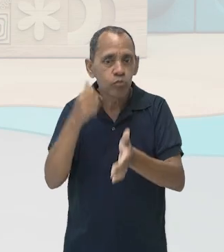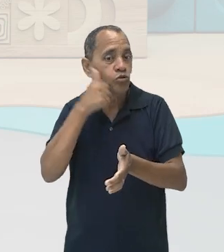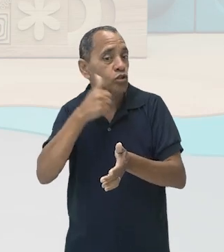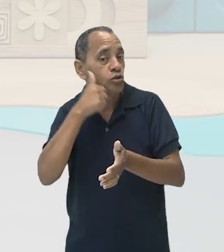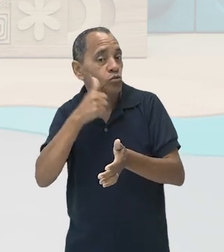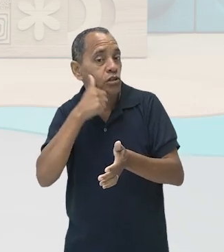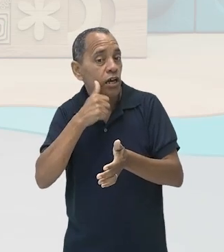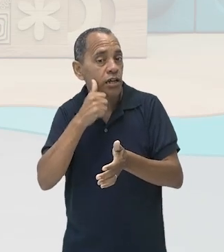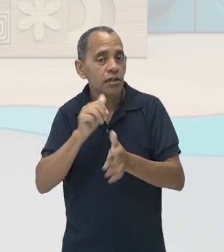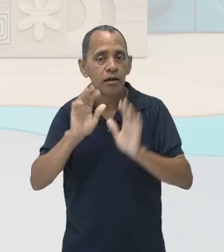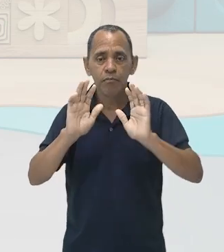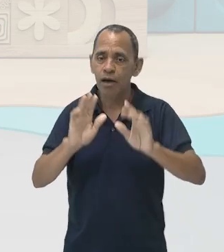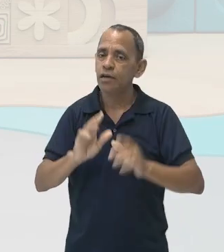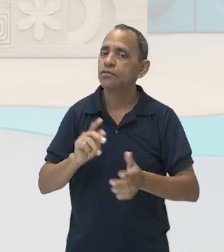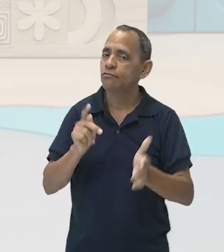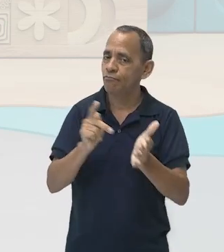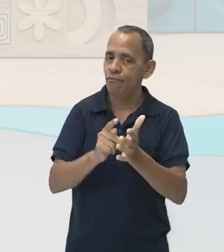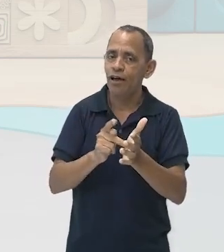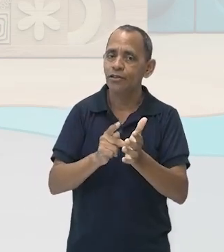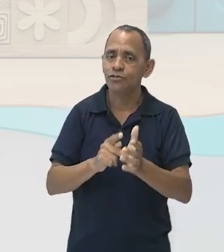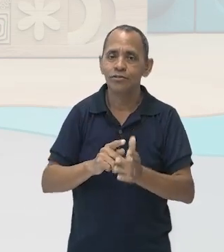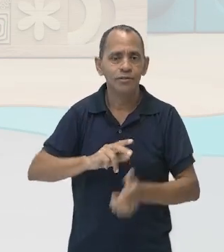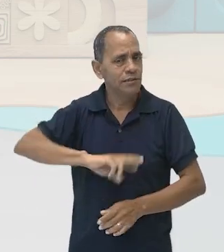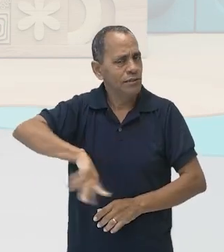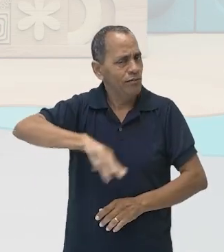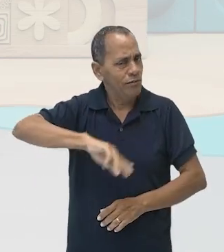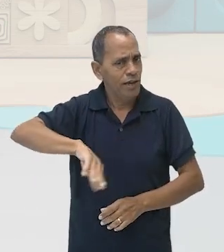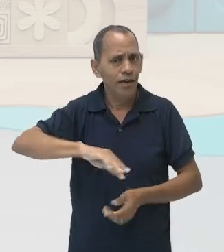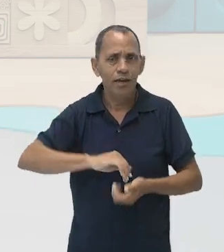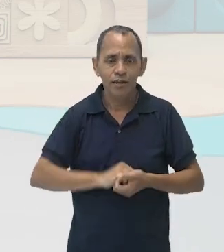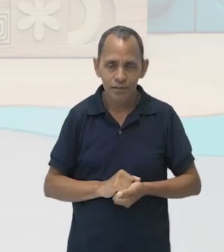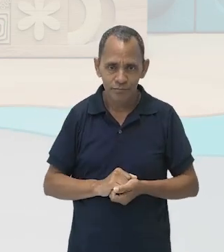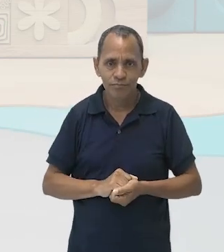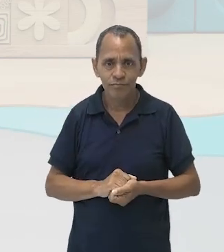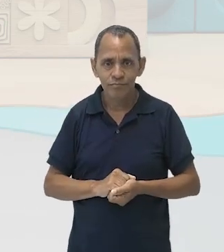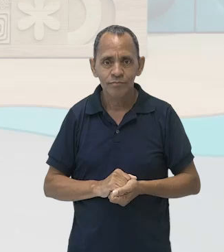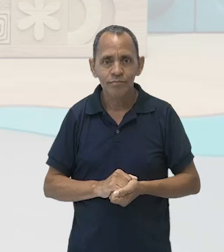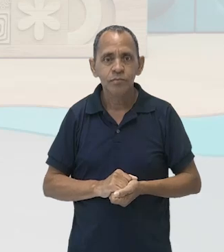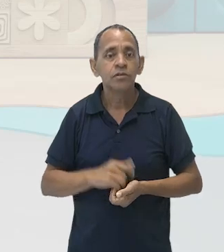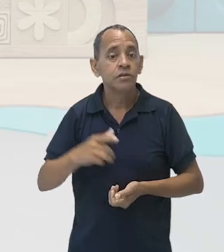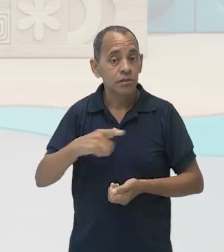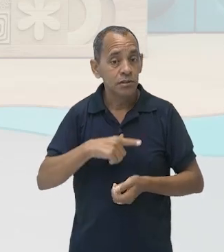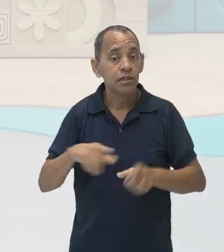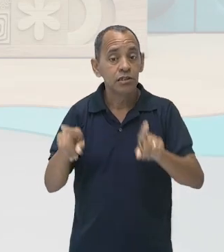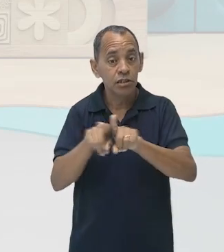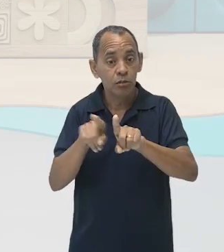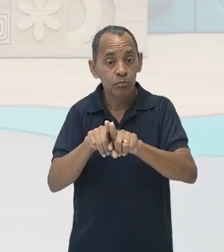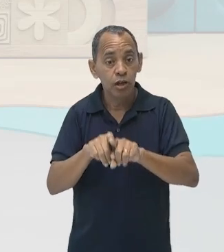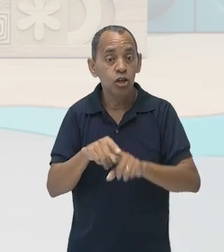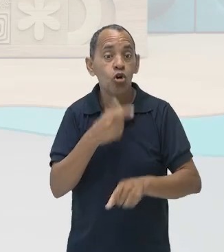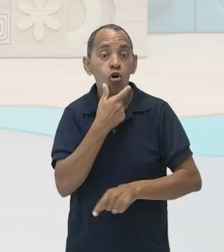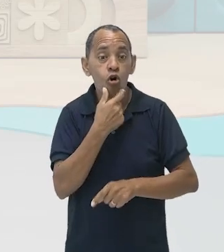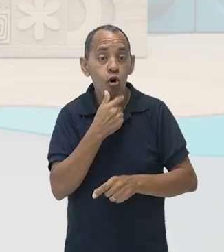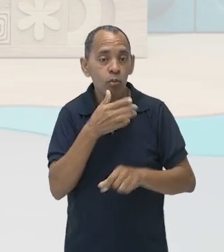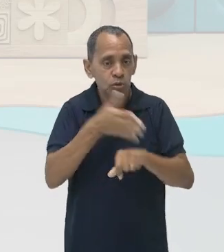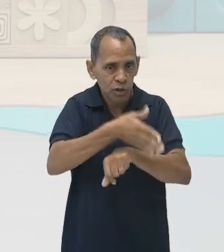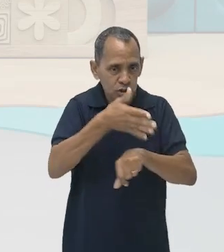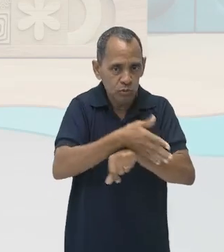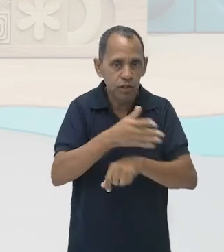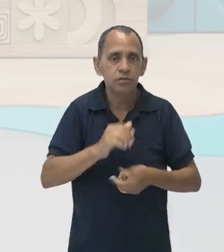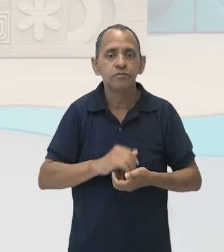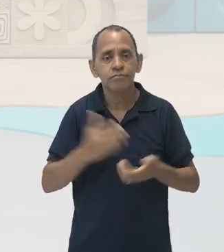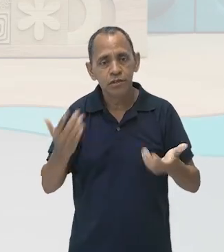está relacionada ao estilo de dança chamado hip hop. Normalmente, as